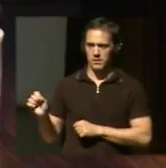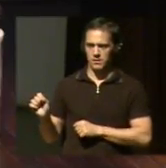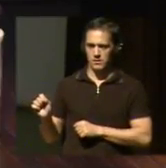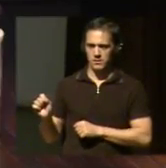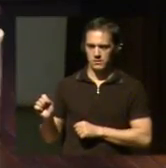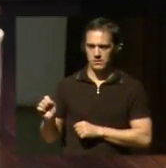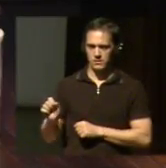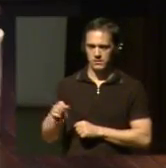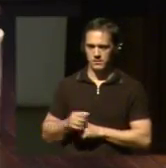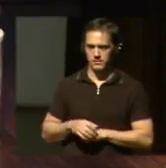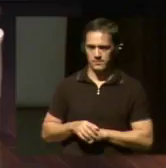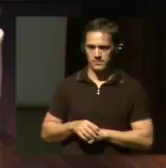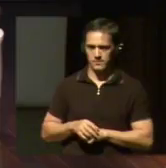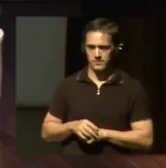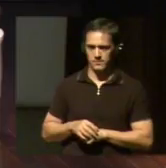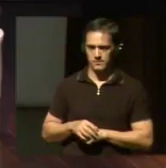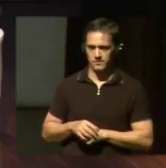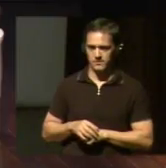Meine Frage ist.